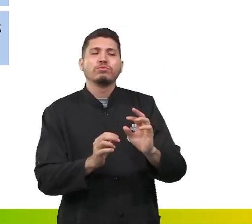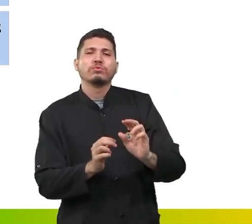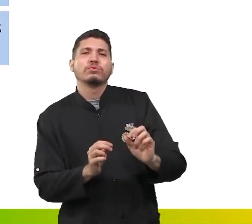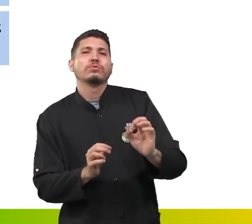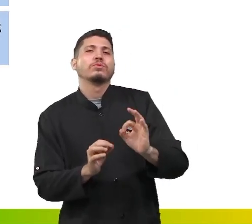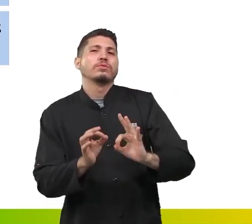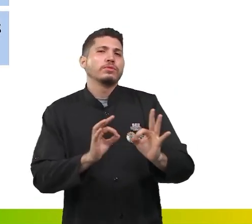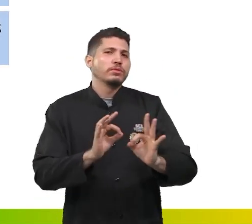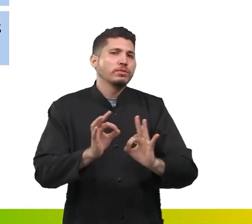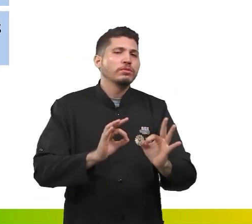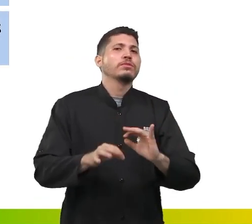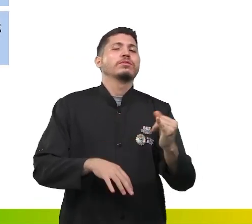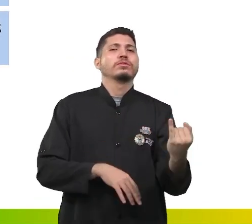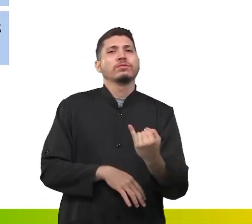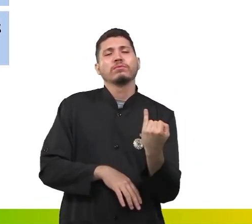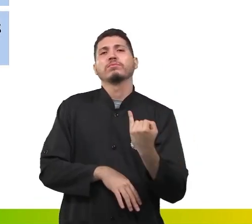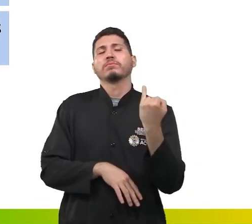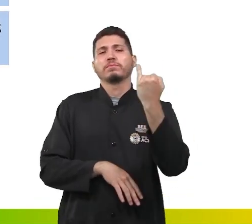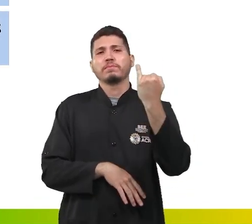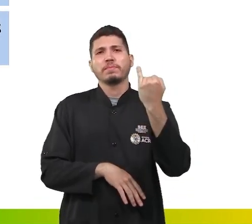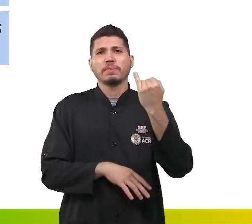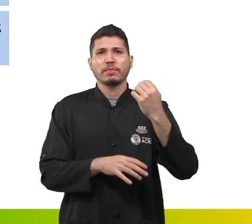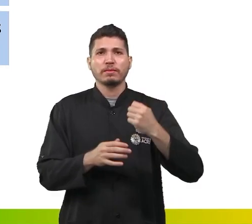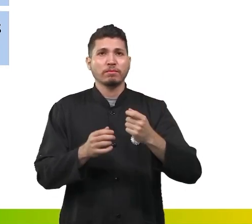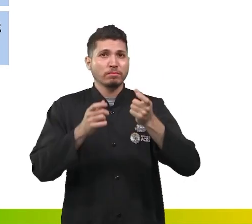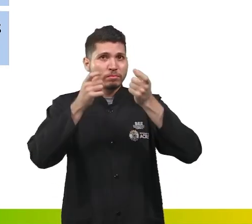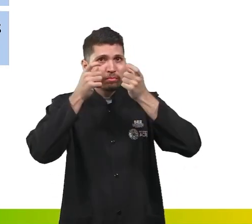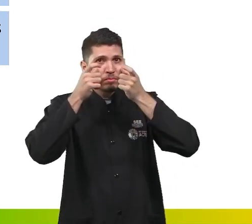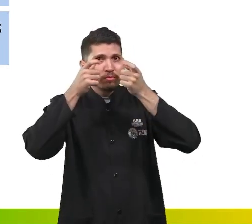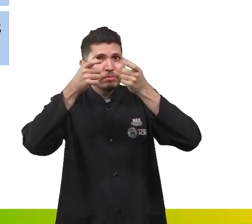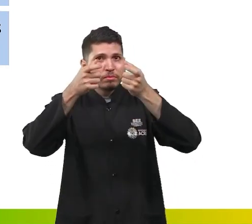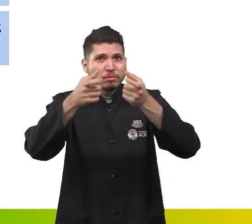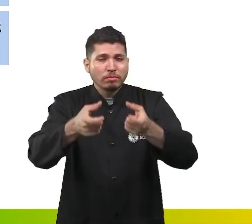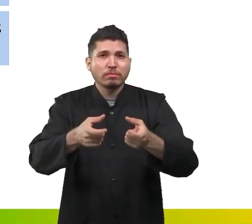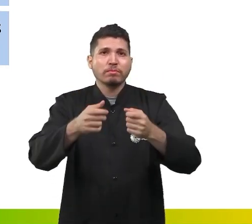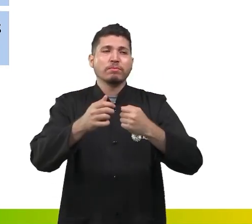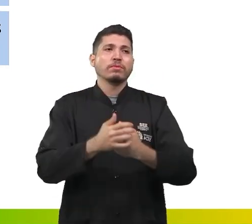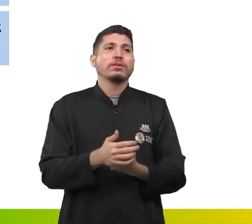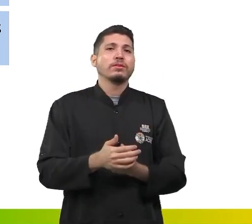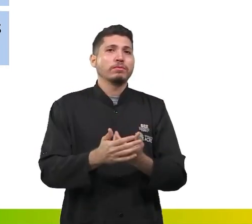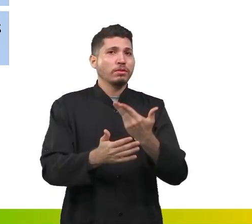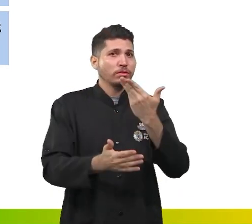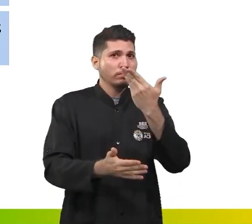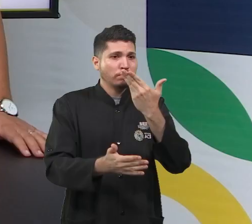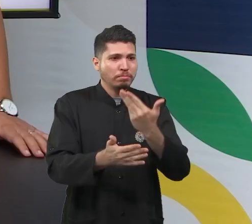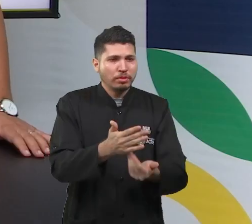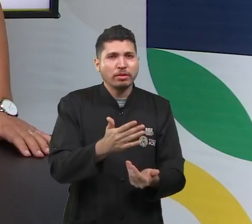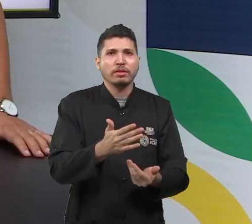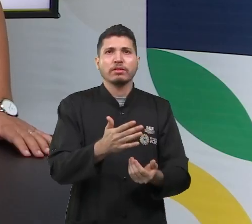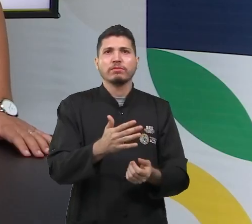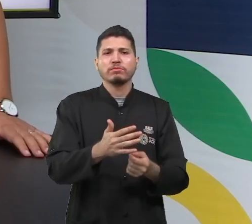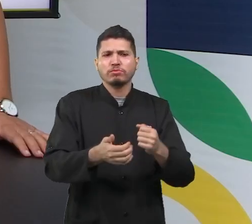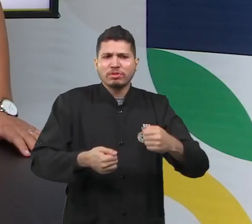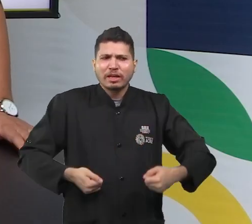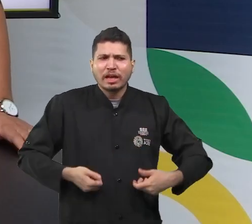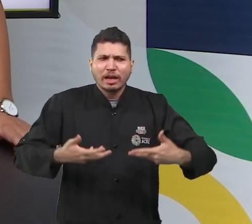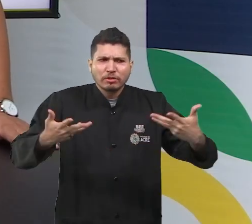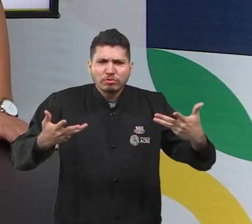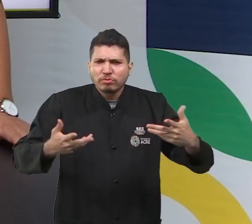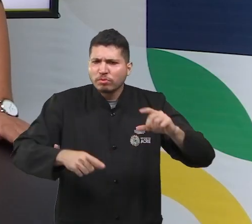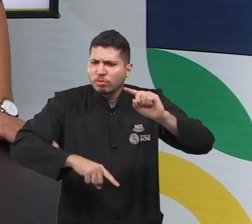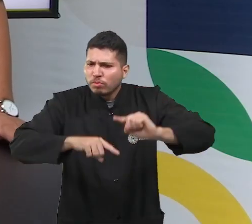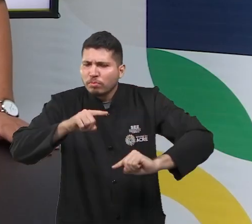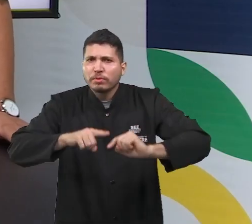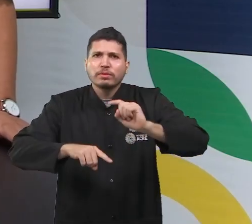mais. Atenção a pequenas perdas e compras por impulso. Essas, pessoal, são os maiores escoadores